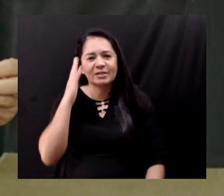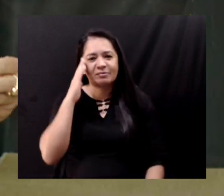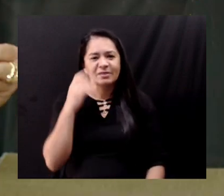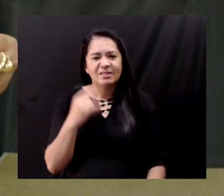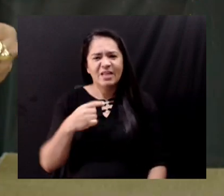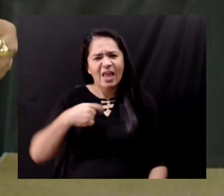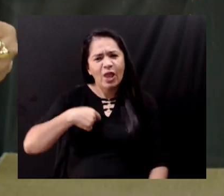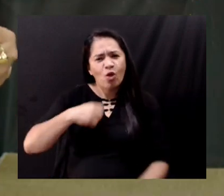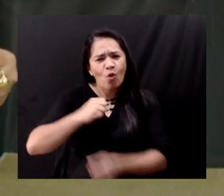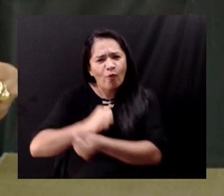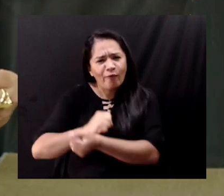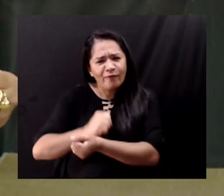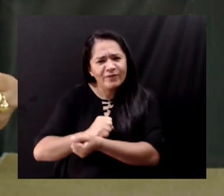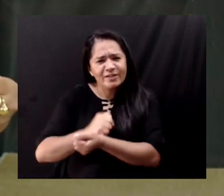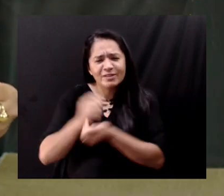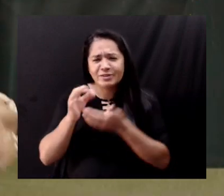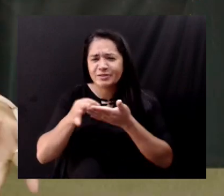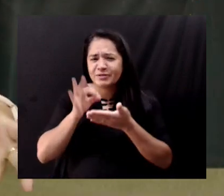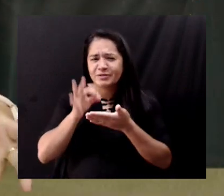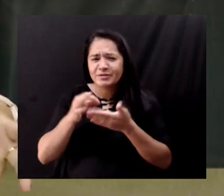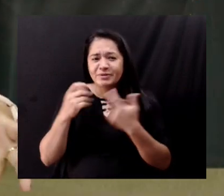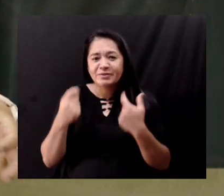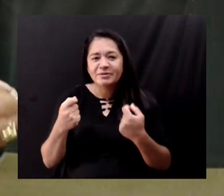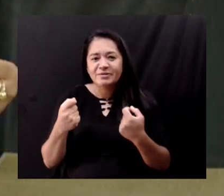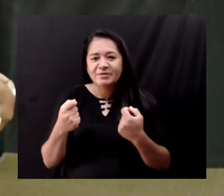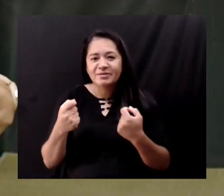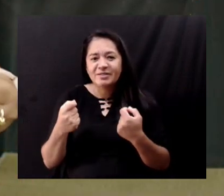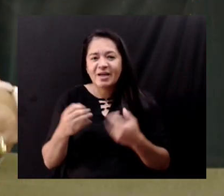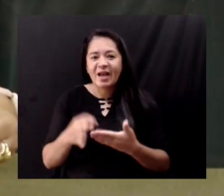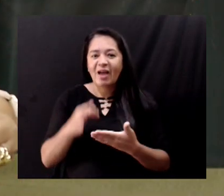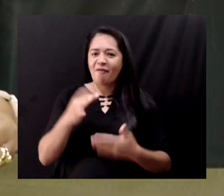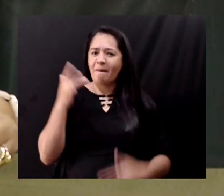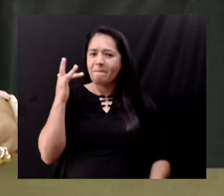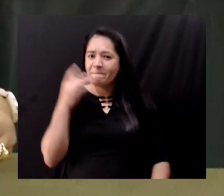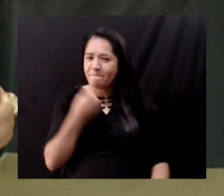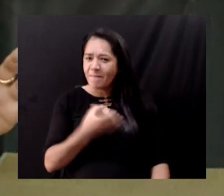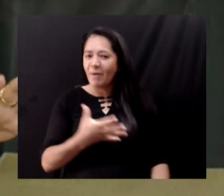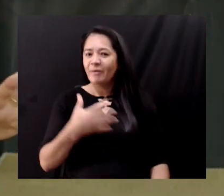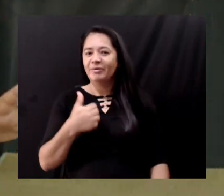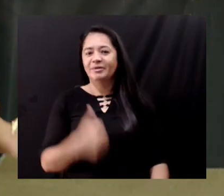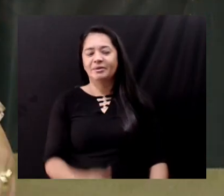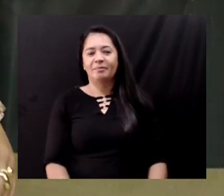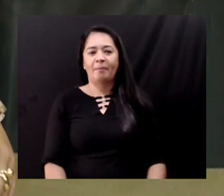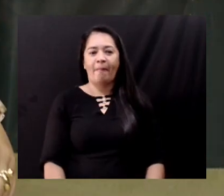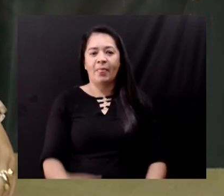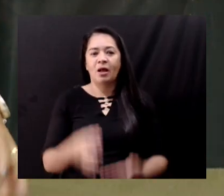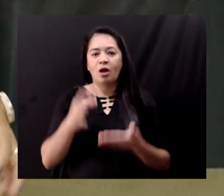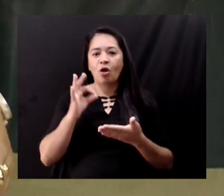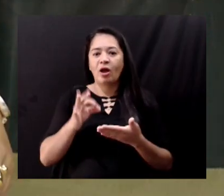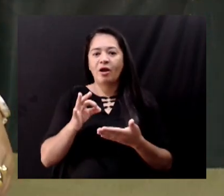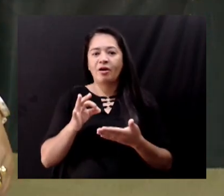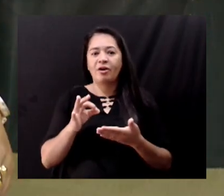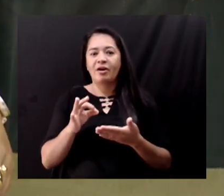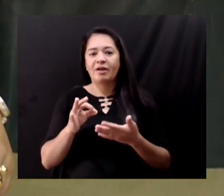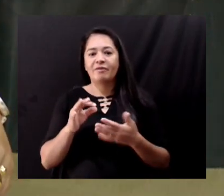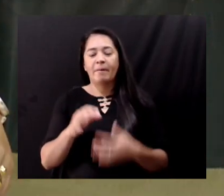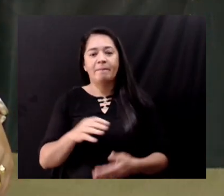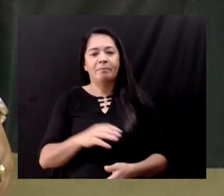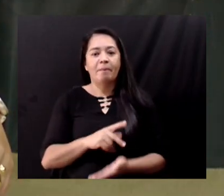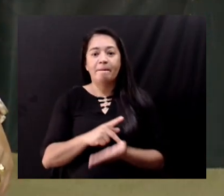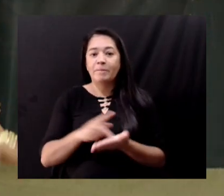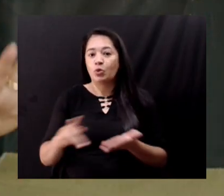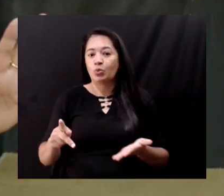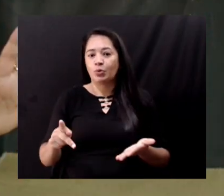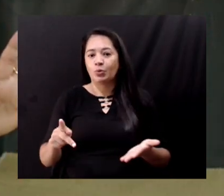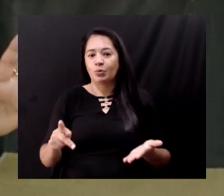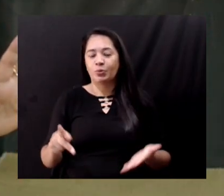cafezinho tem que ser aquele café do bom mesmo. E tem que tomar o cafezinho preto, sem leite, sem nada. E você? Conta pra gente, manda aí, o WhatsApp